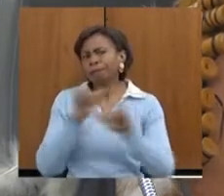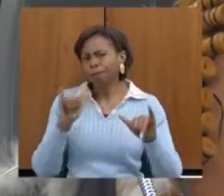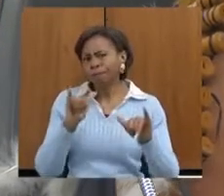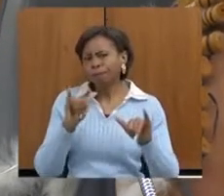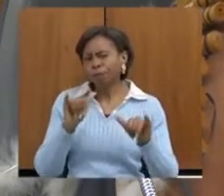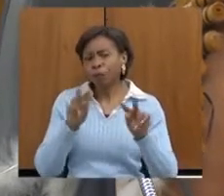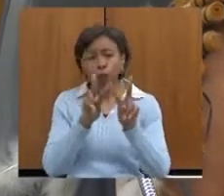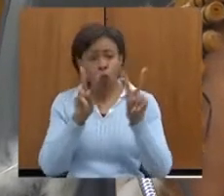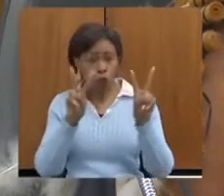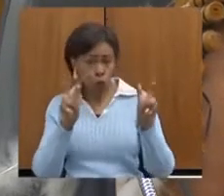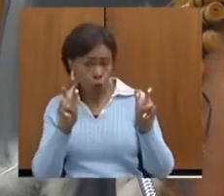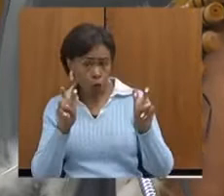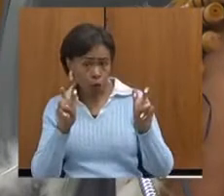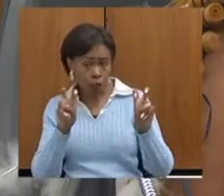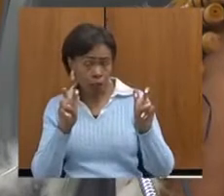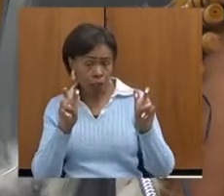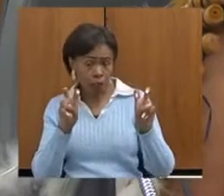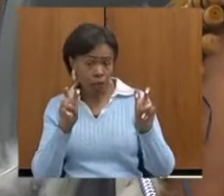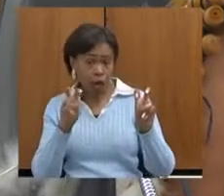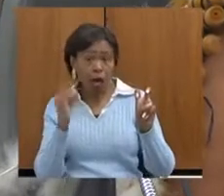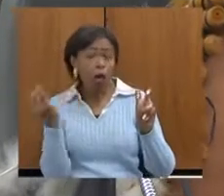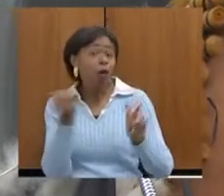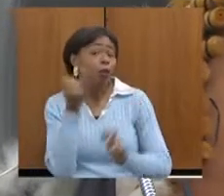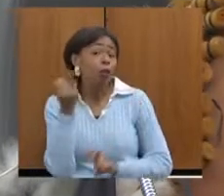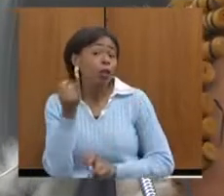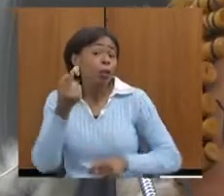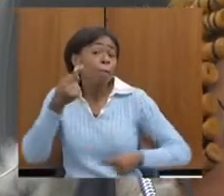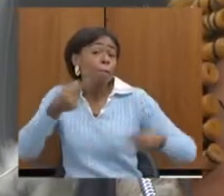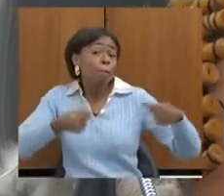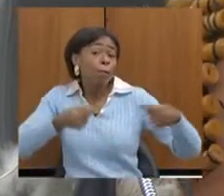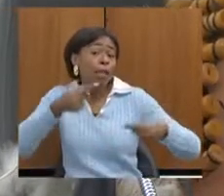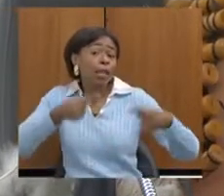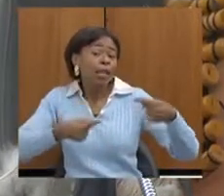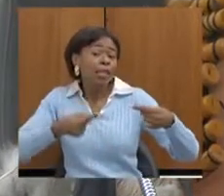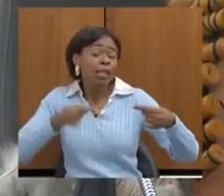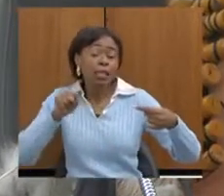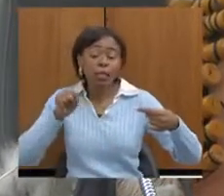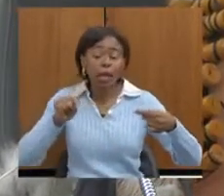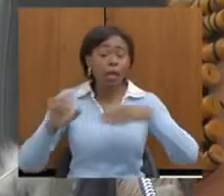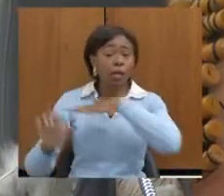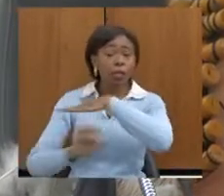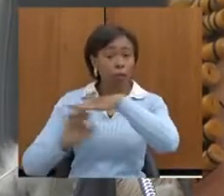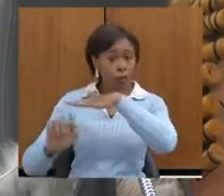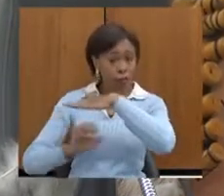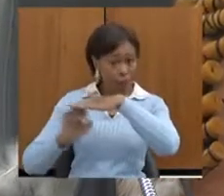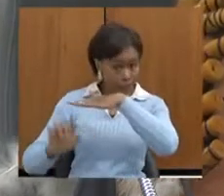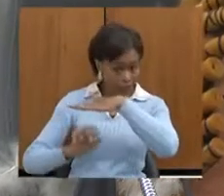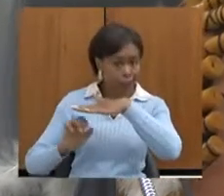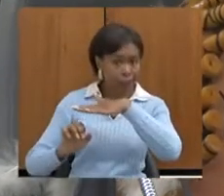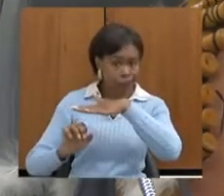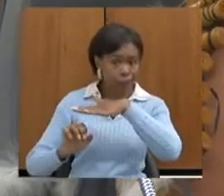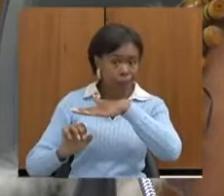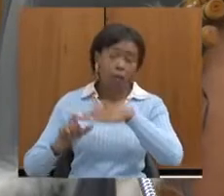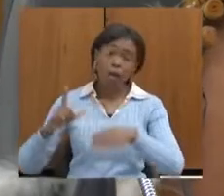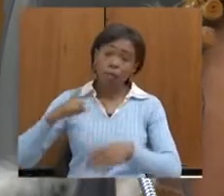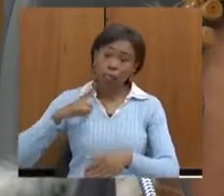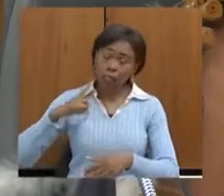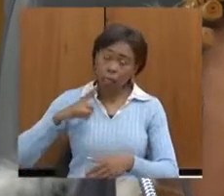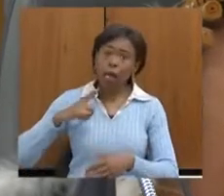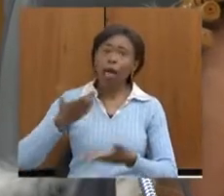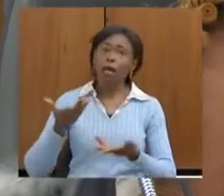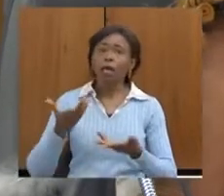do caráter político do enfrentamento das empresas aos atingidos estão aqui tem um caráter